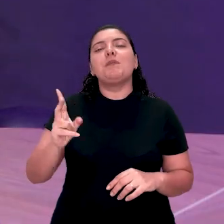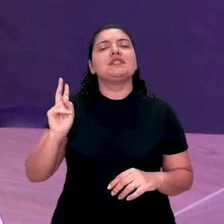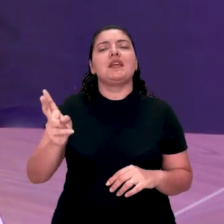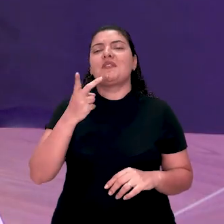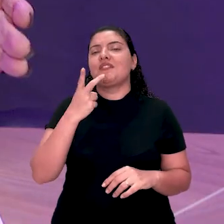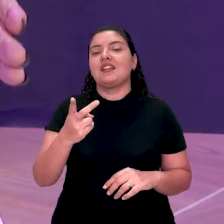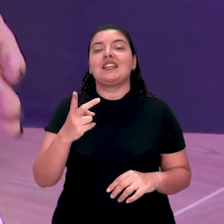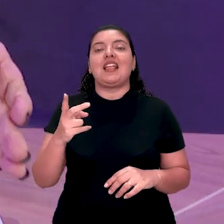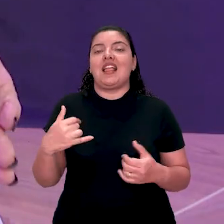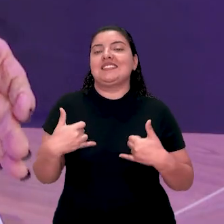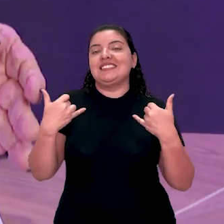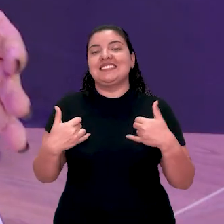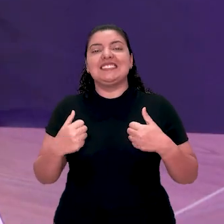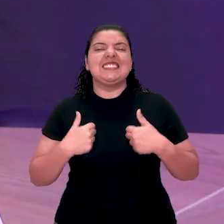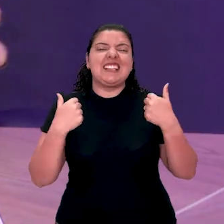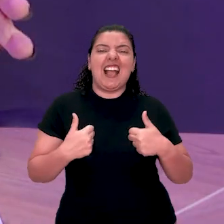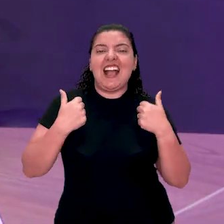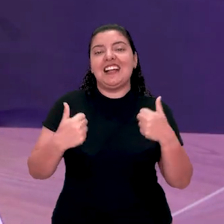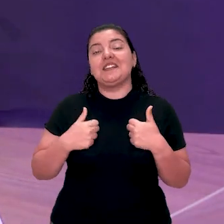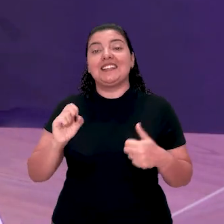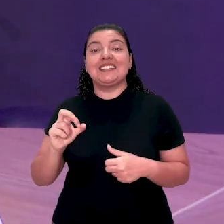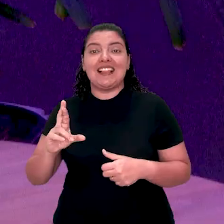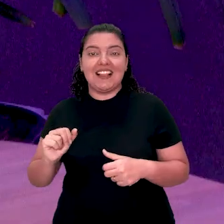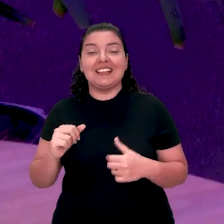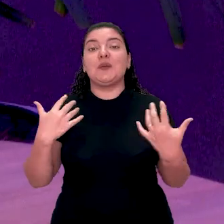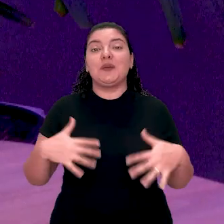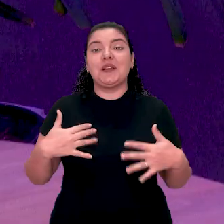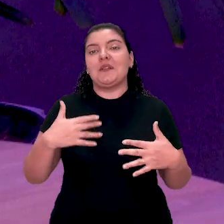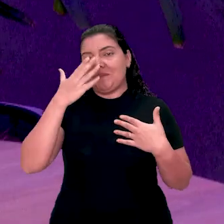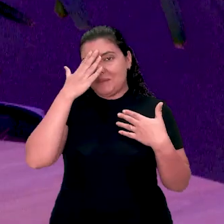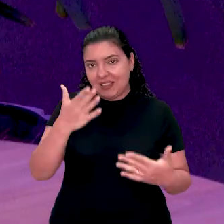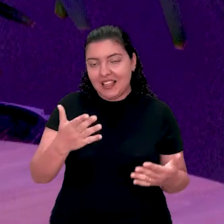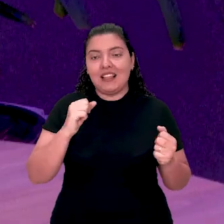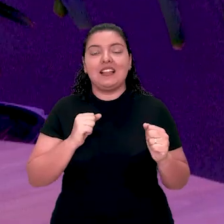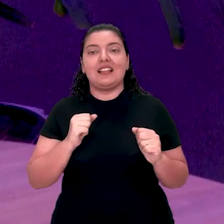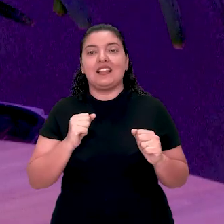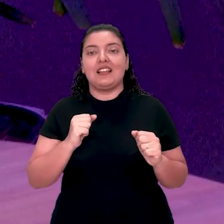né? Se acha ela. Porque toda hora ela tá lá, Sandra. Mas muito obrigado.